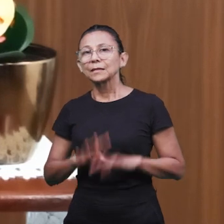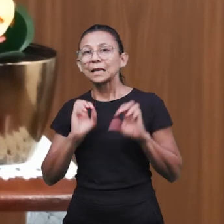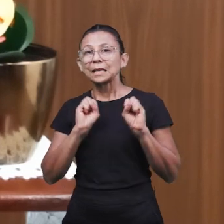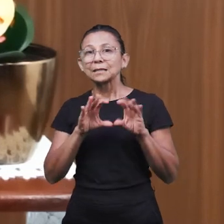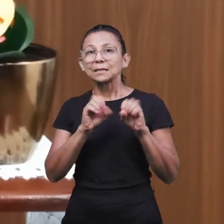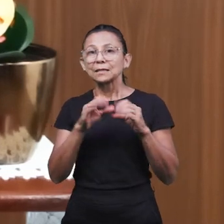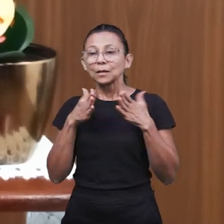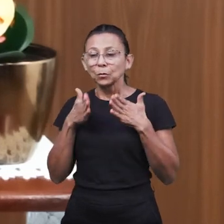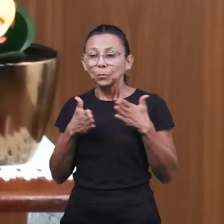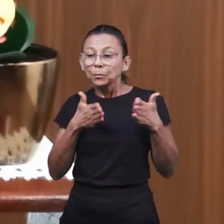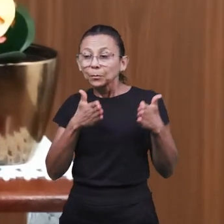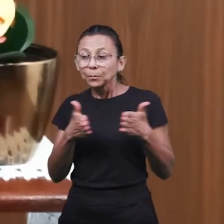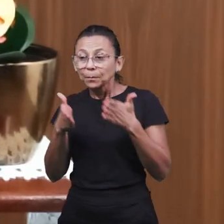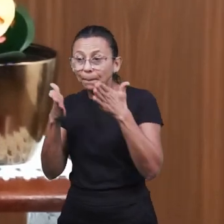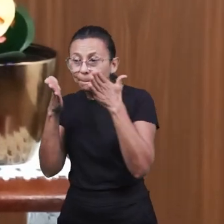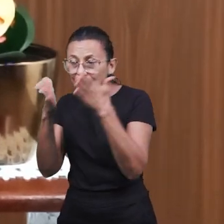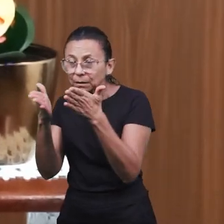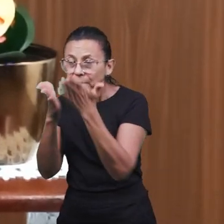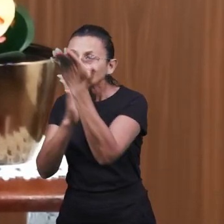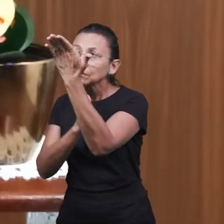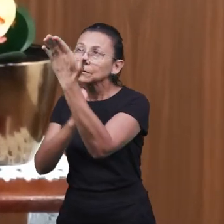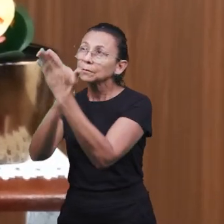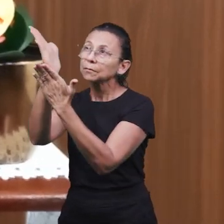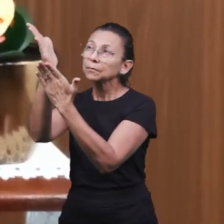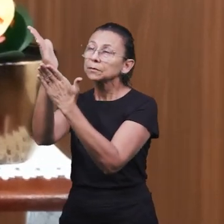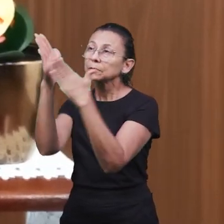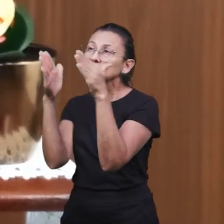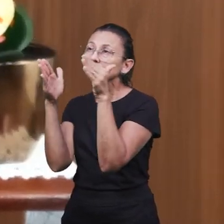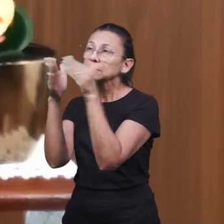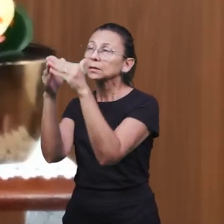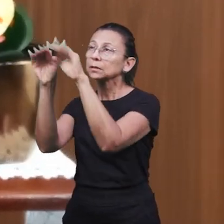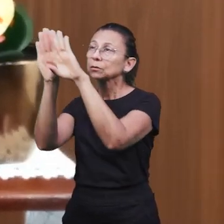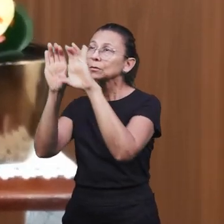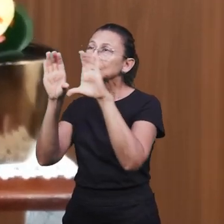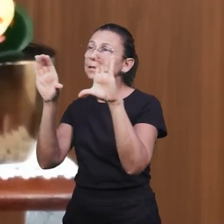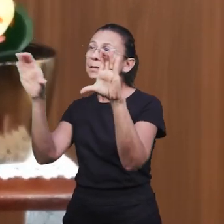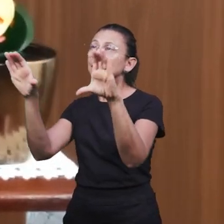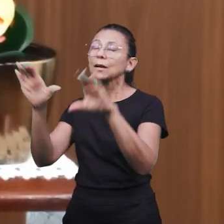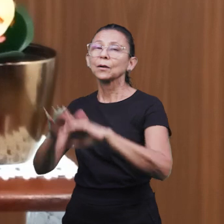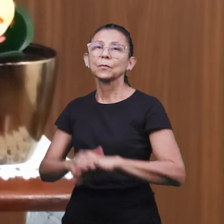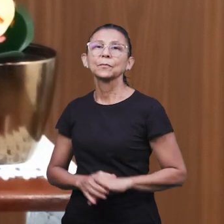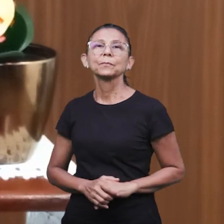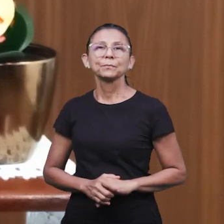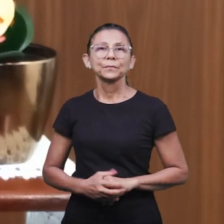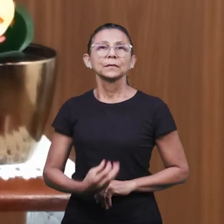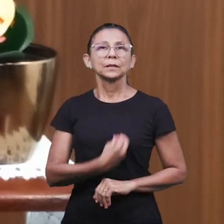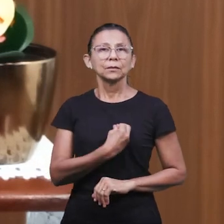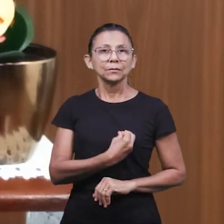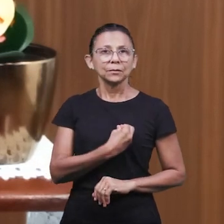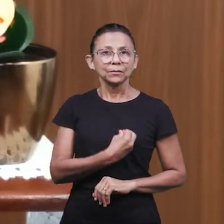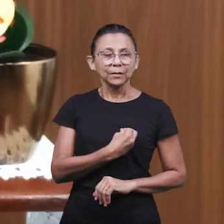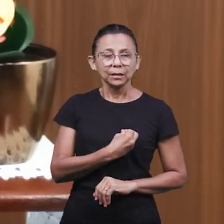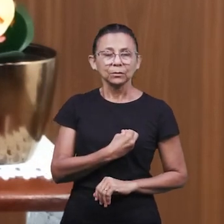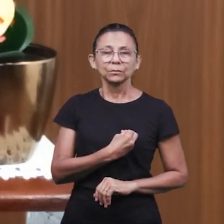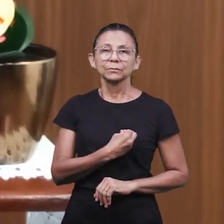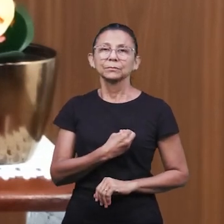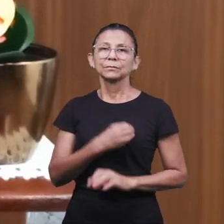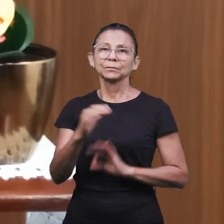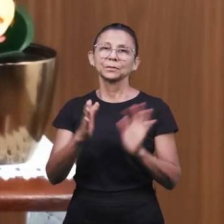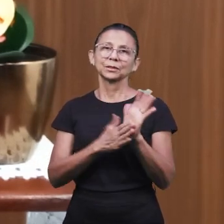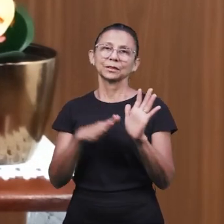neste caminho, vivendo na sua totalidade, vivendo na totalidade esse projeto eterno. Por